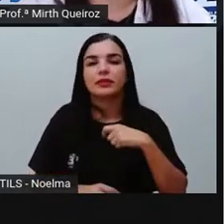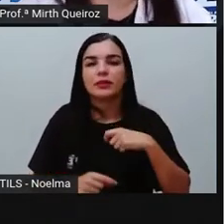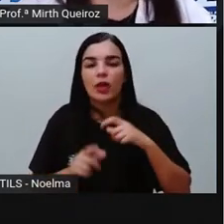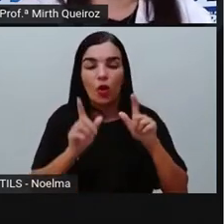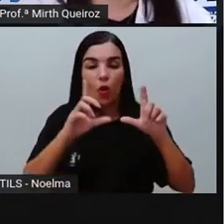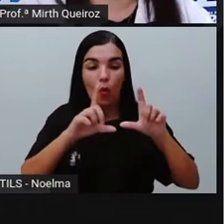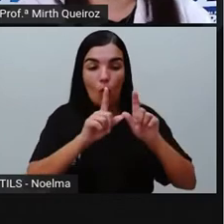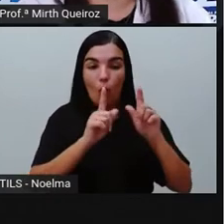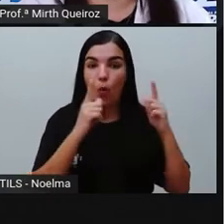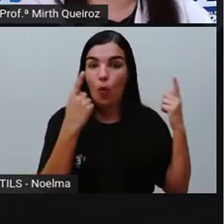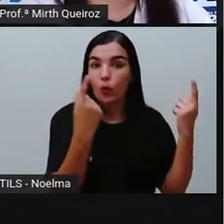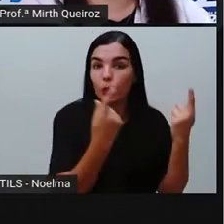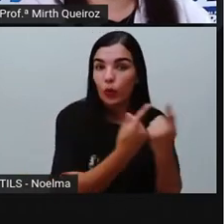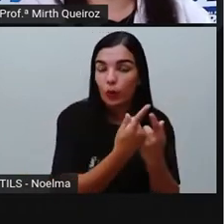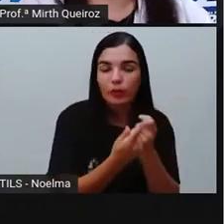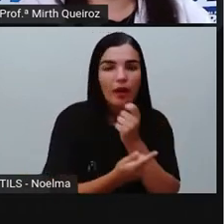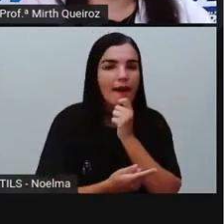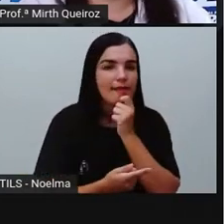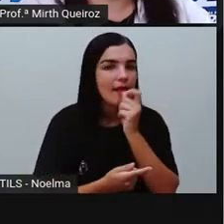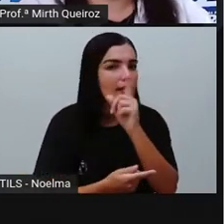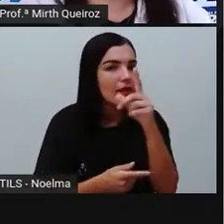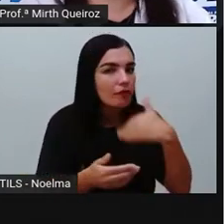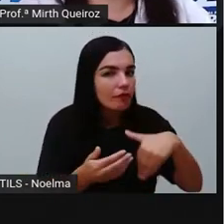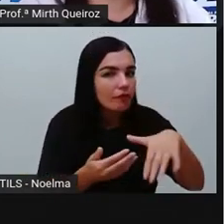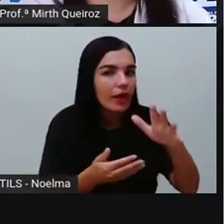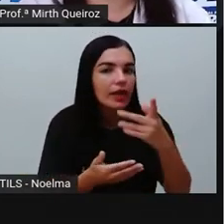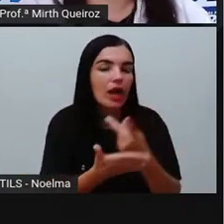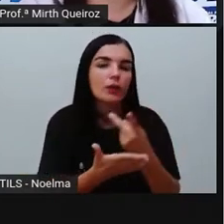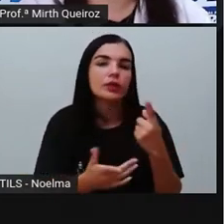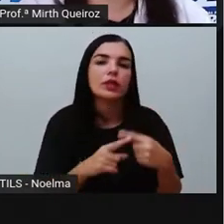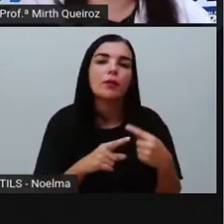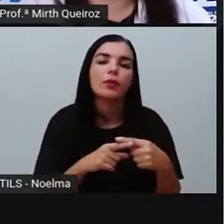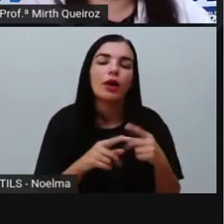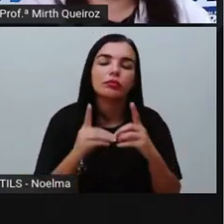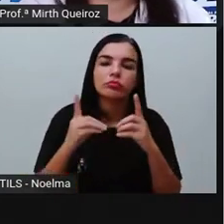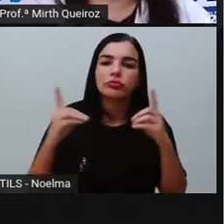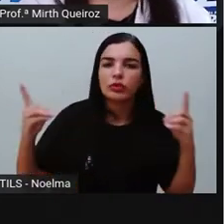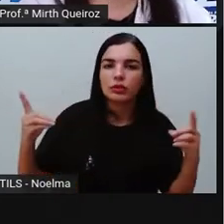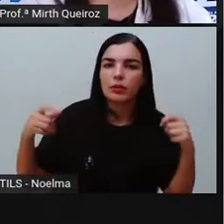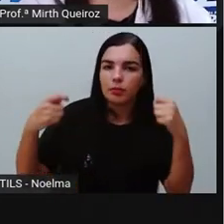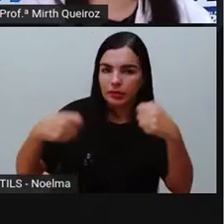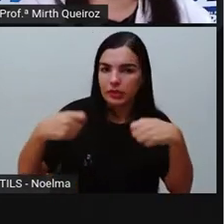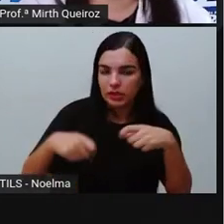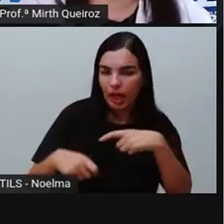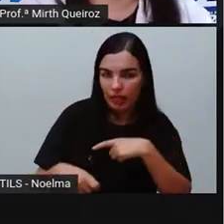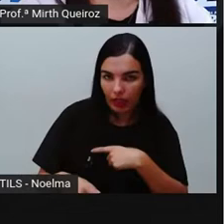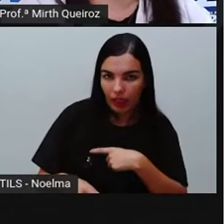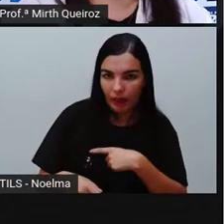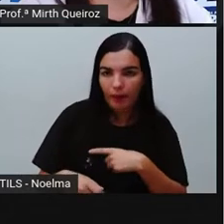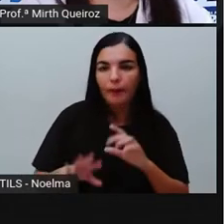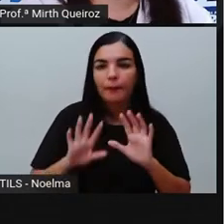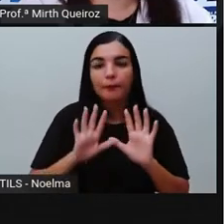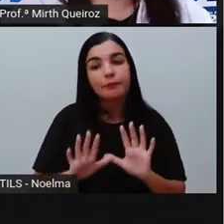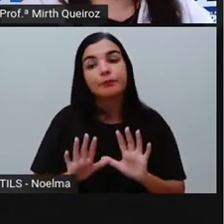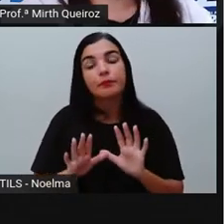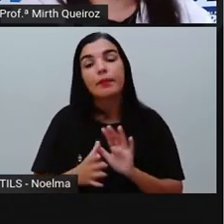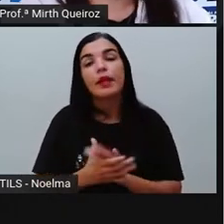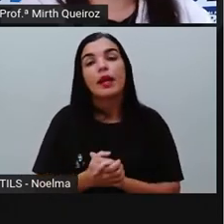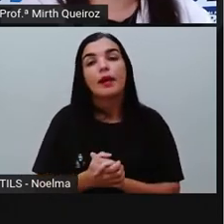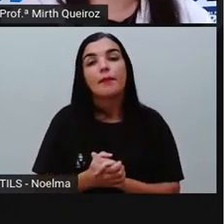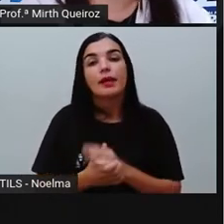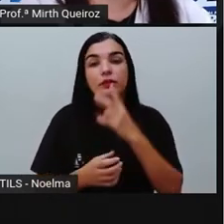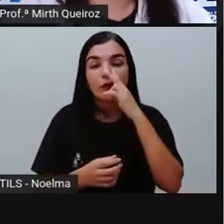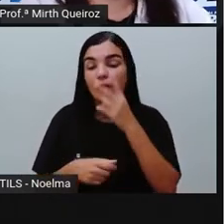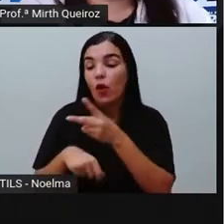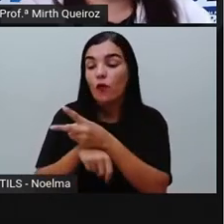coletiva que ainda não podem ser desenvolvidas por conta do distanciamento social. Só que vocês viram no